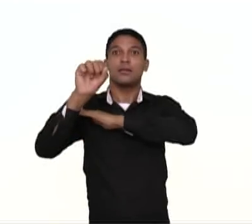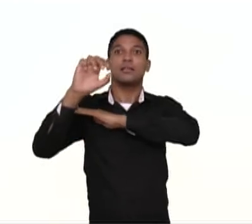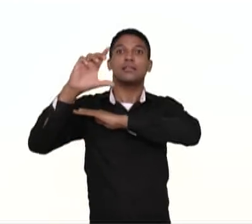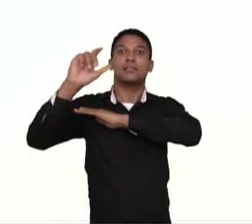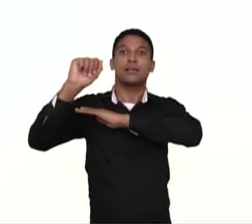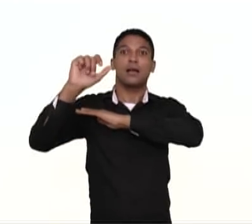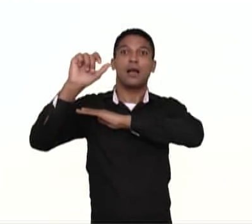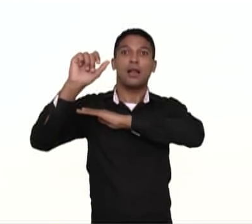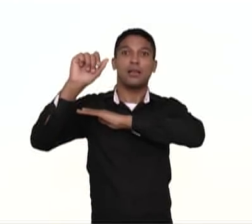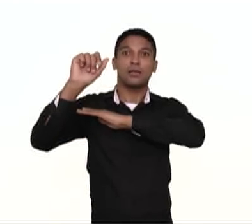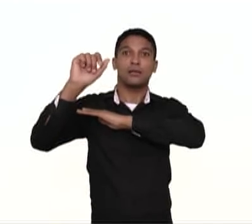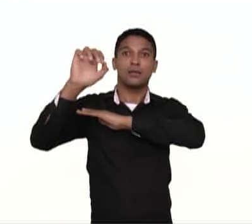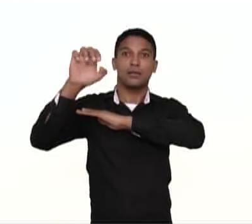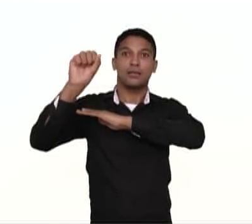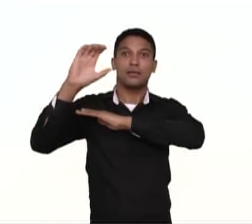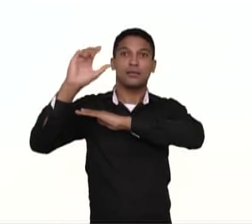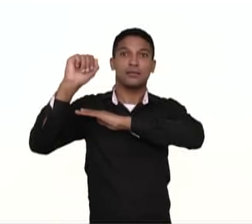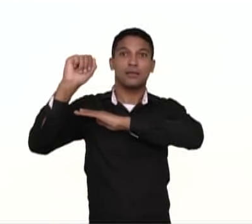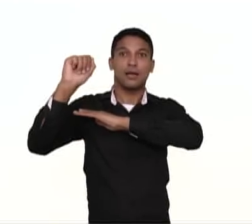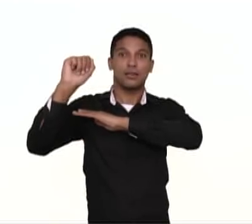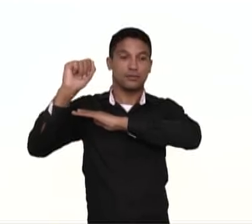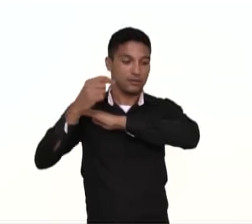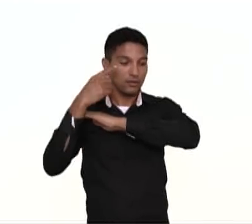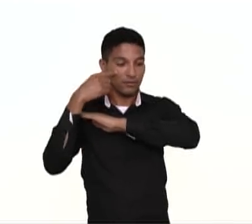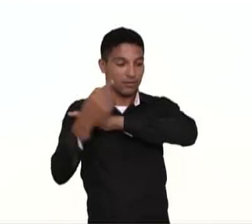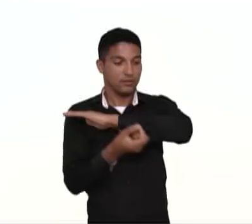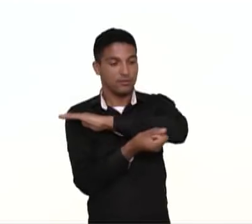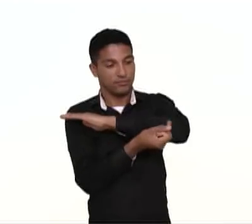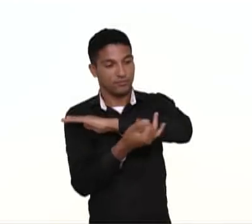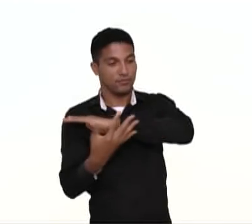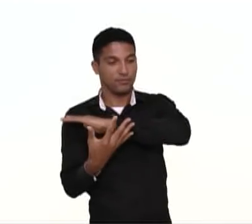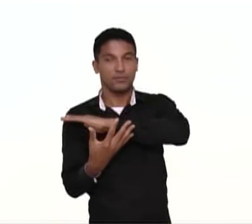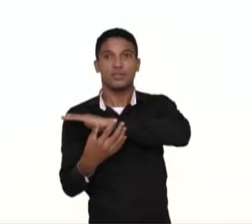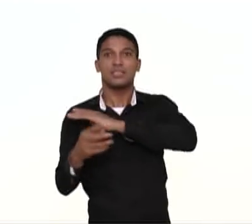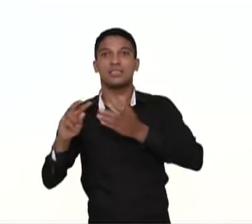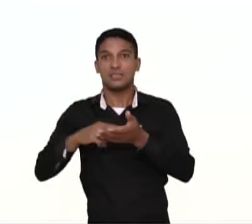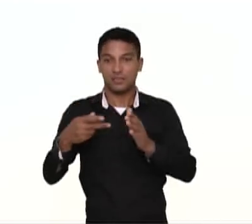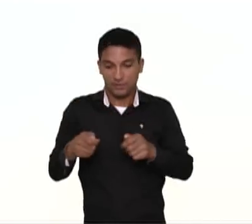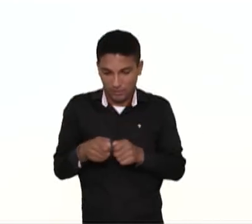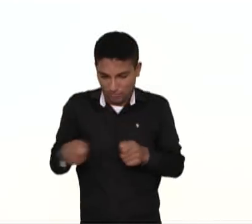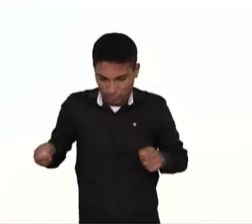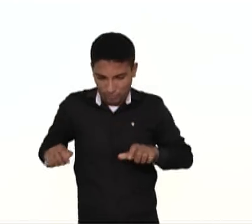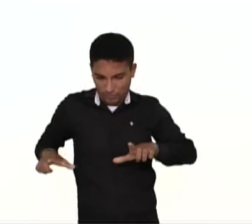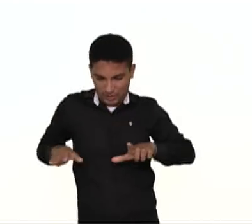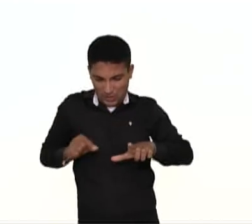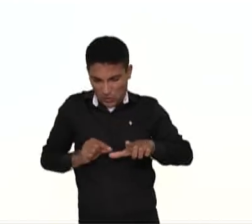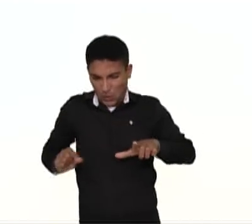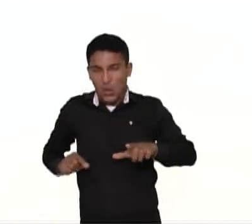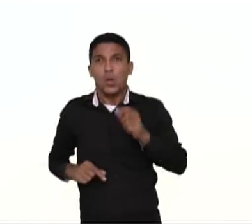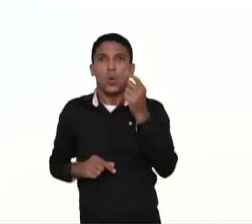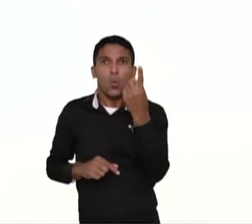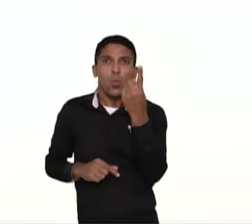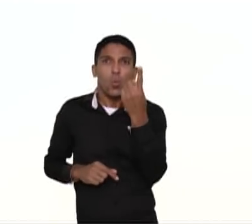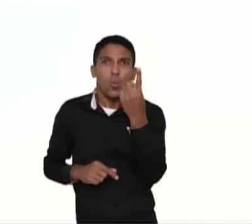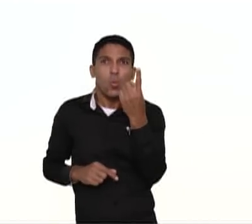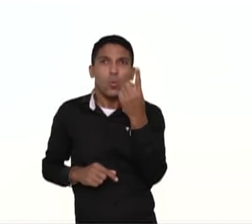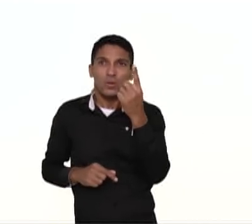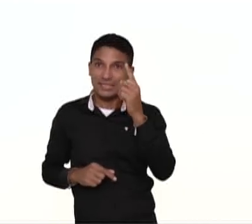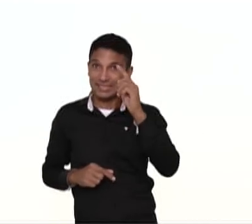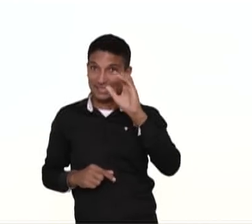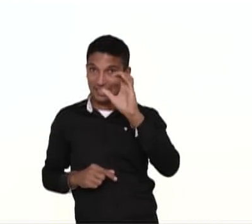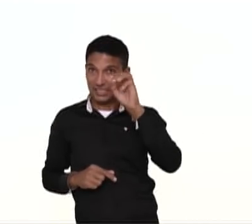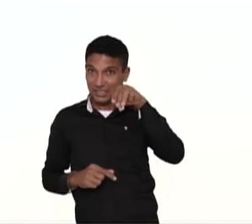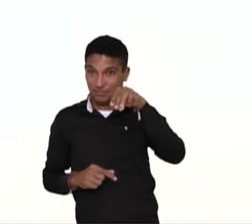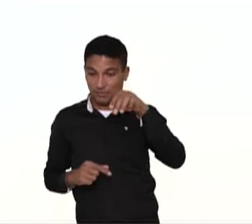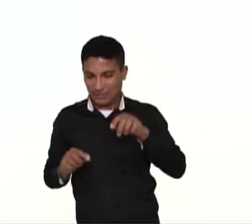significa, 1 centímetro no desenho equivale a 45 centímetros no tamanho real. Qual é a área desse